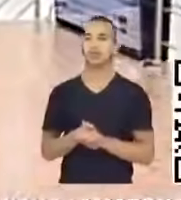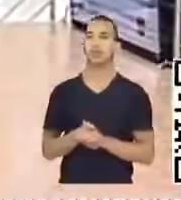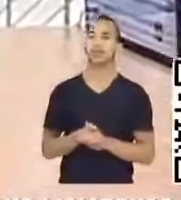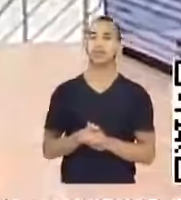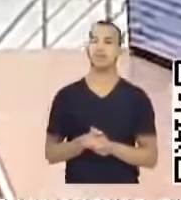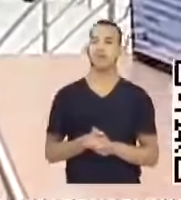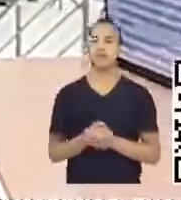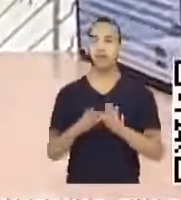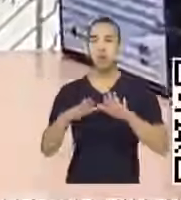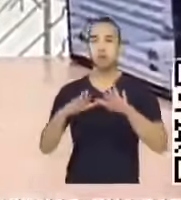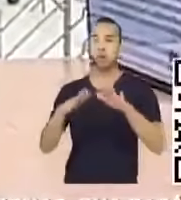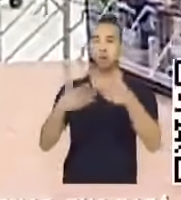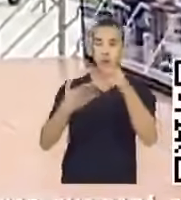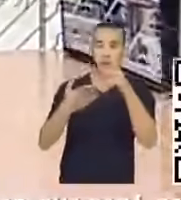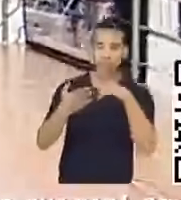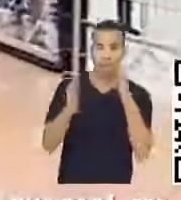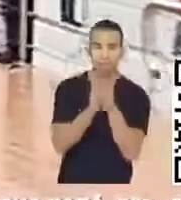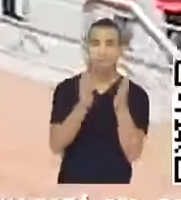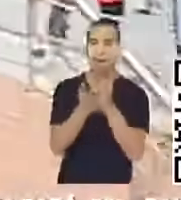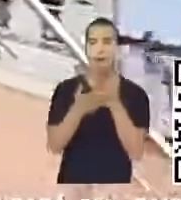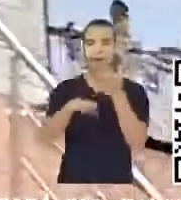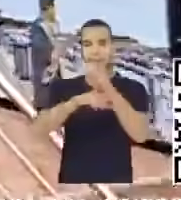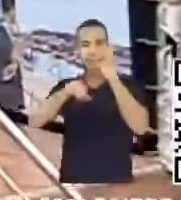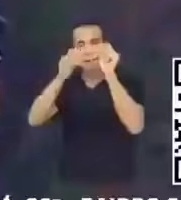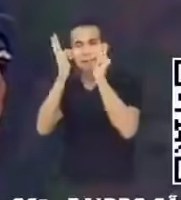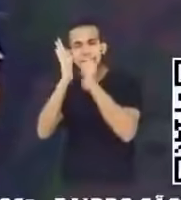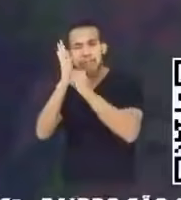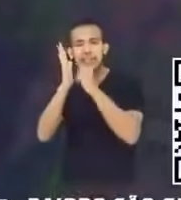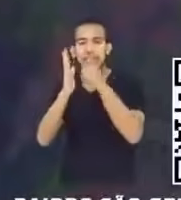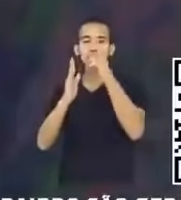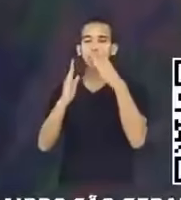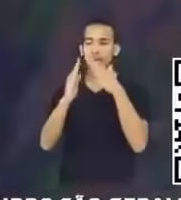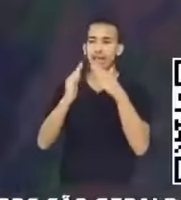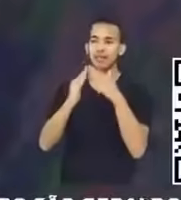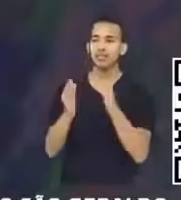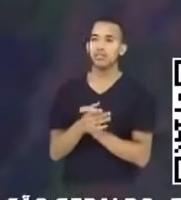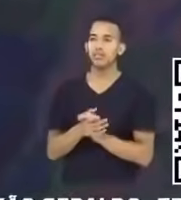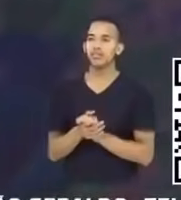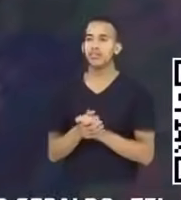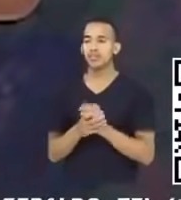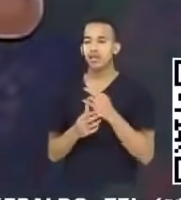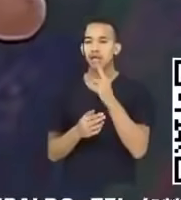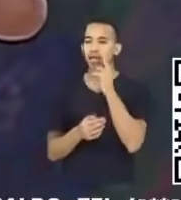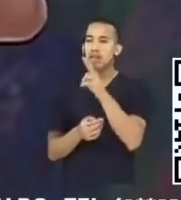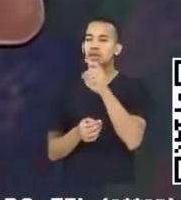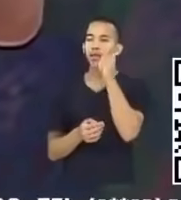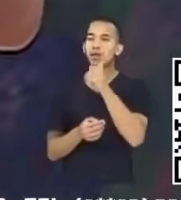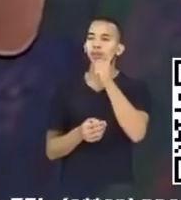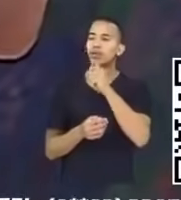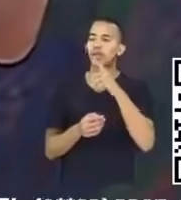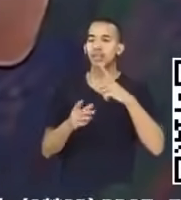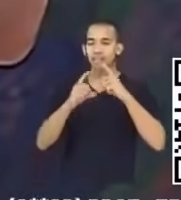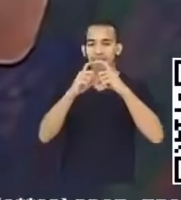é que quando era pobre lá no seu bairro batia lá na sua casa e eu vi uma senhora com a faixa